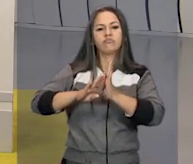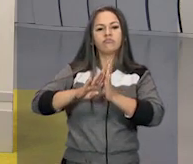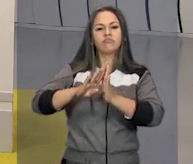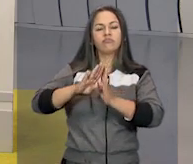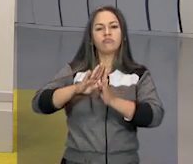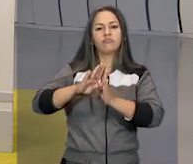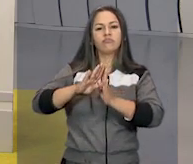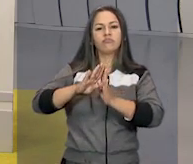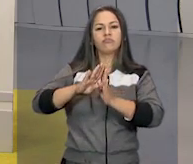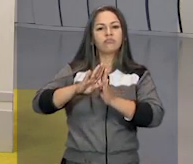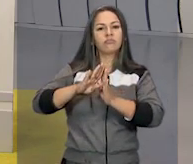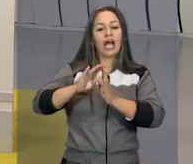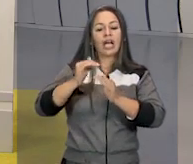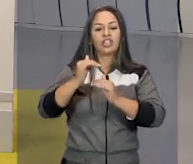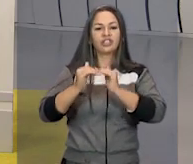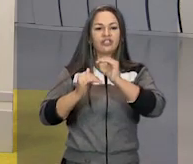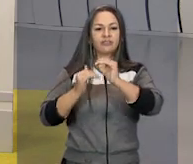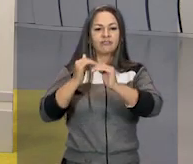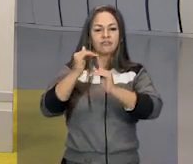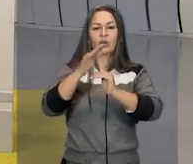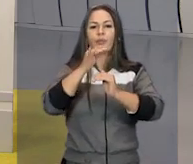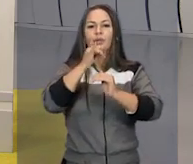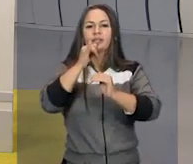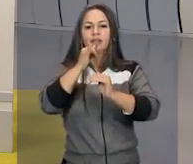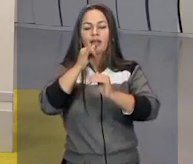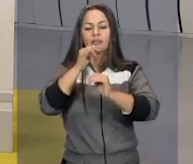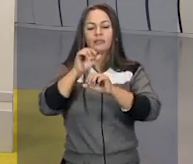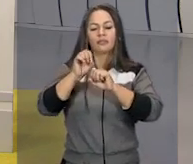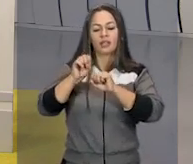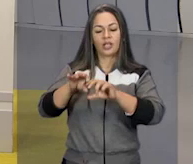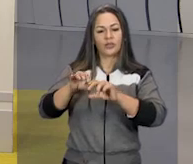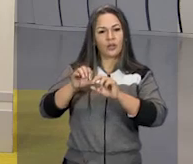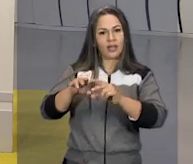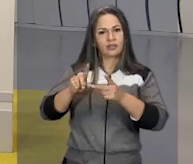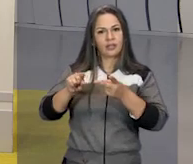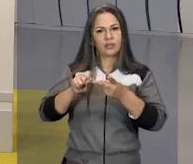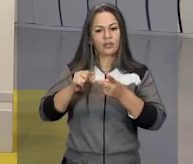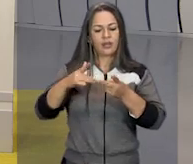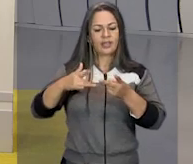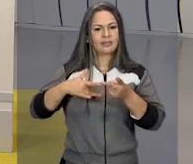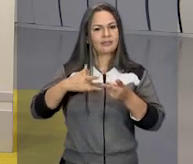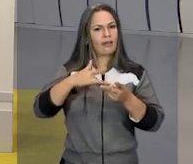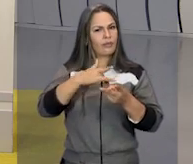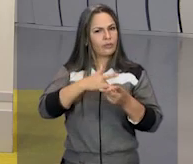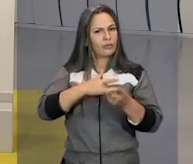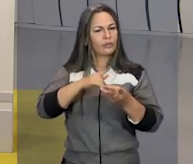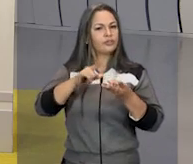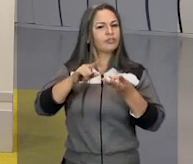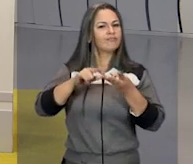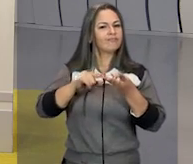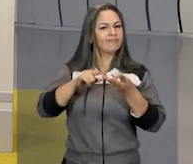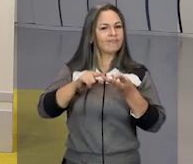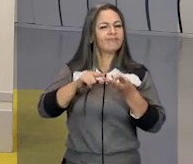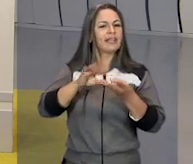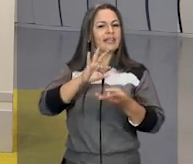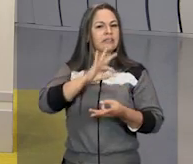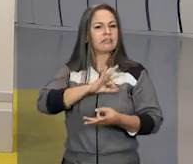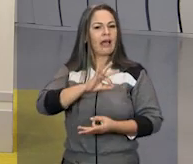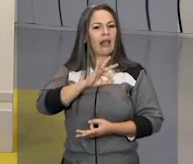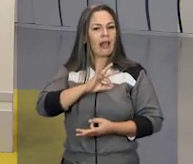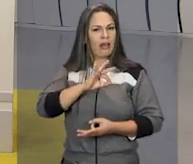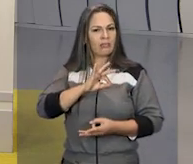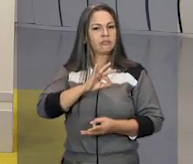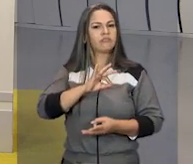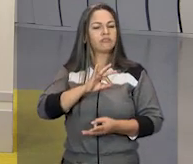educação de uma população, do acesso à saúde, da renda per capita, ou seja, de qual é a